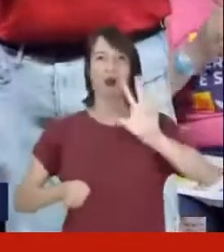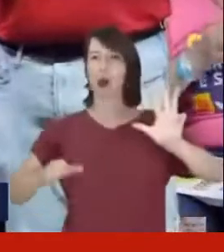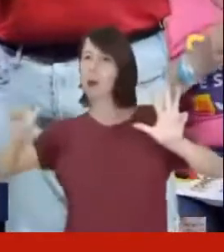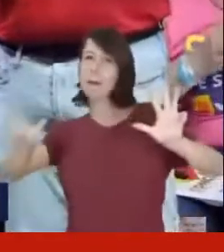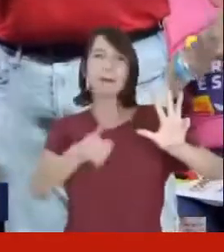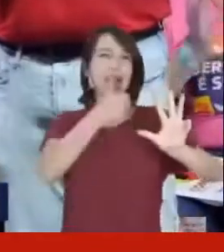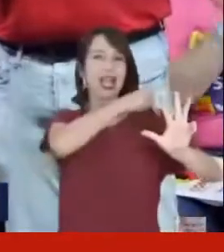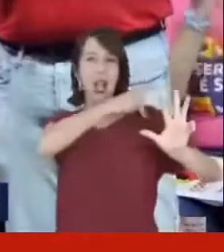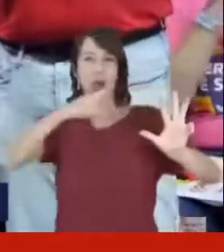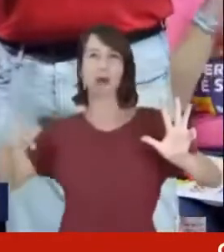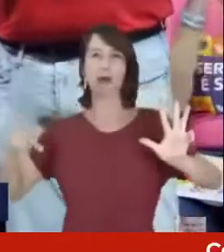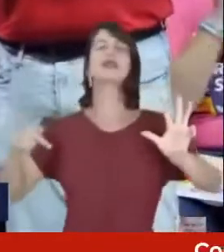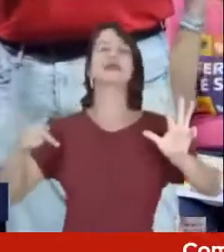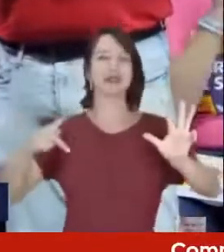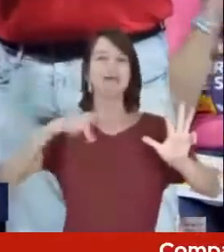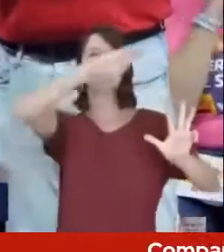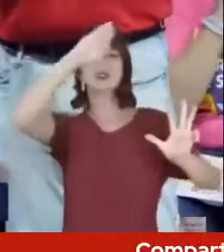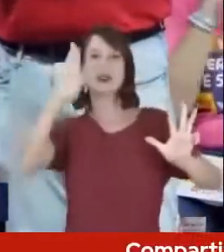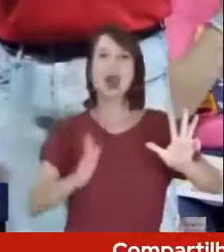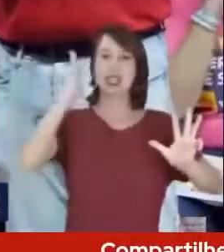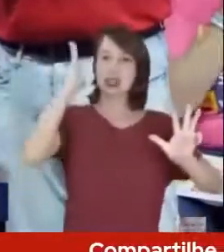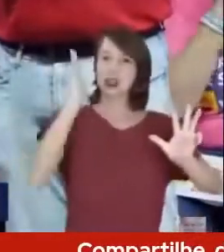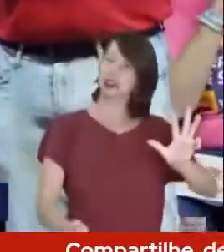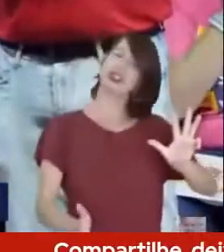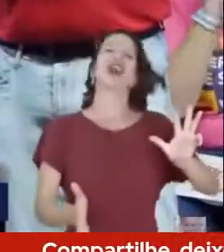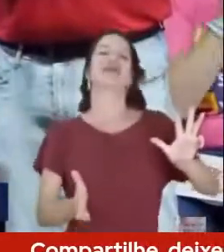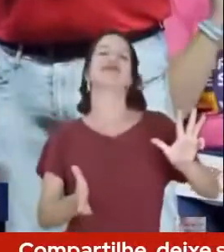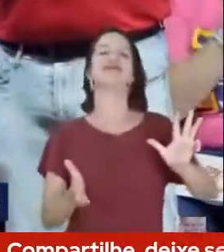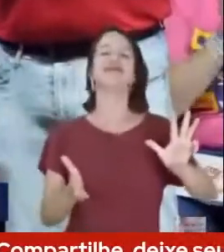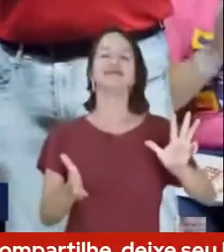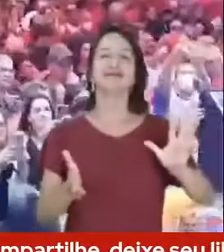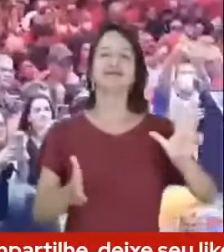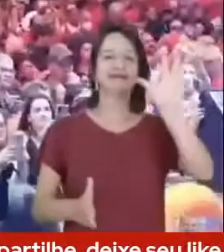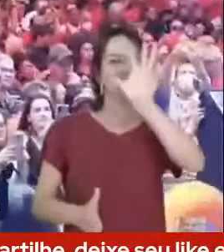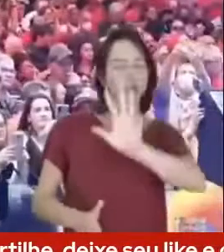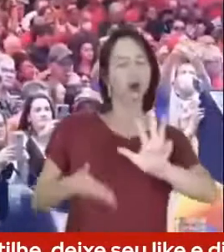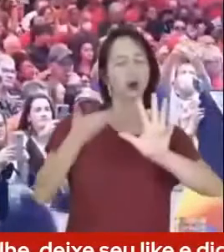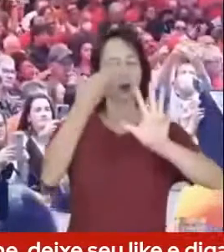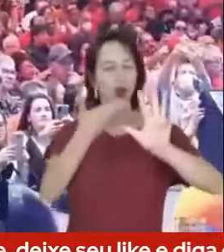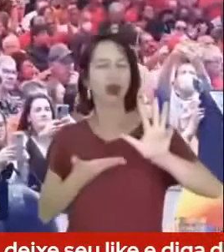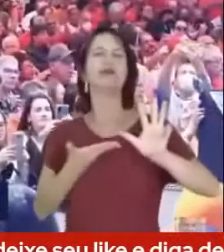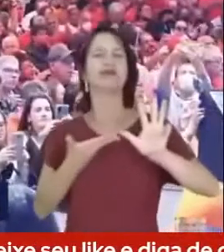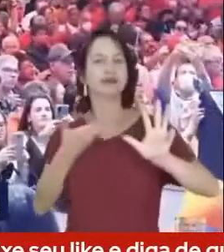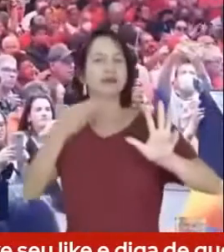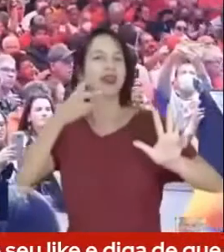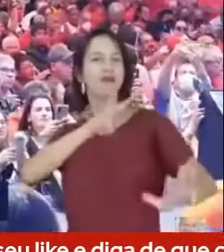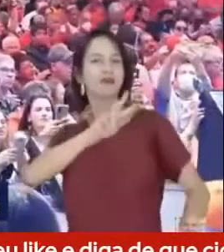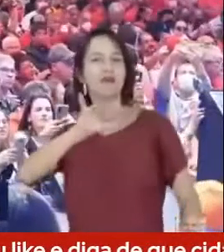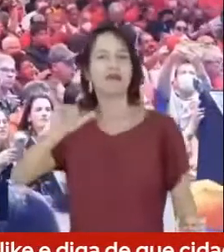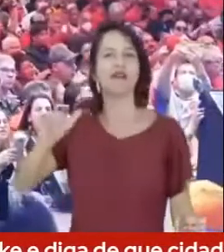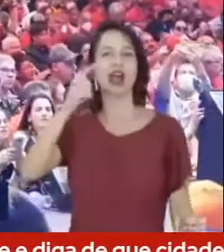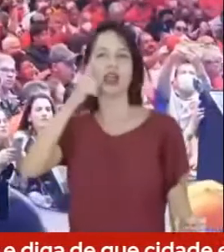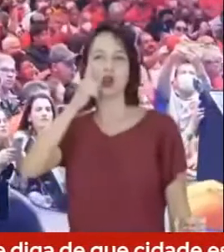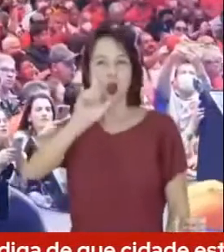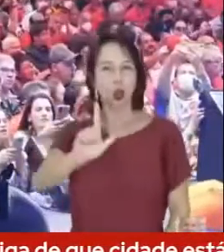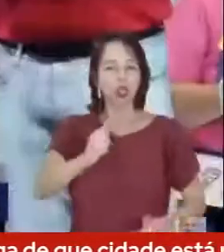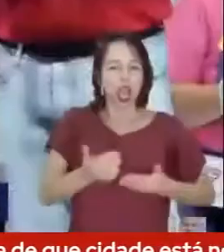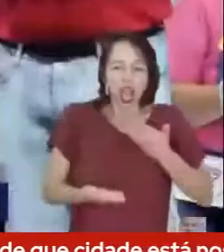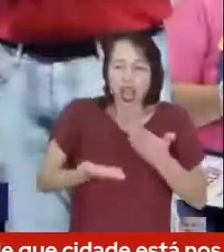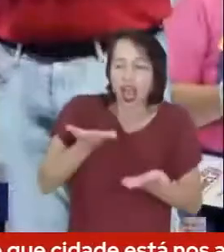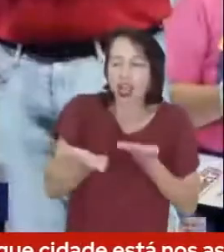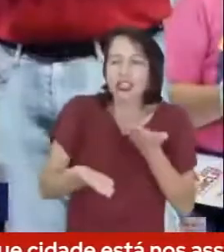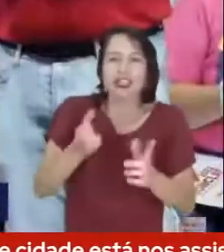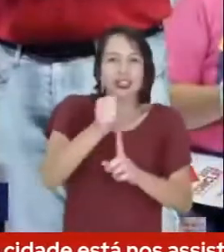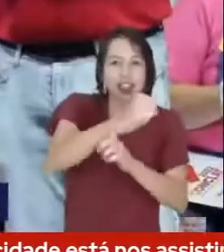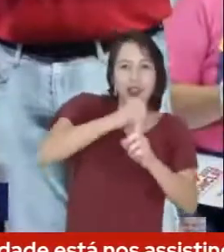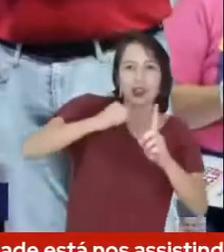da Silva, e fazer valer o atendimento das demandas sociais e trabalhistas da classe trabalhadora